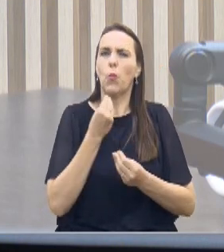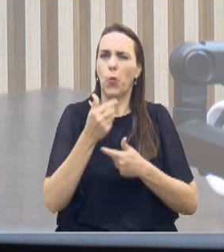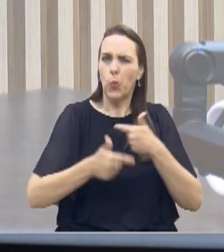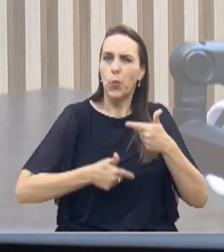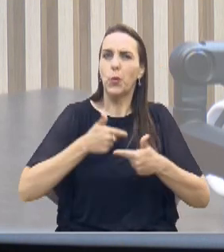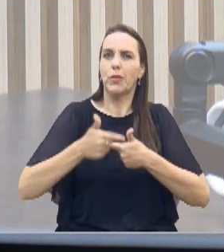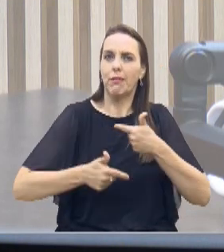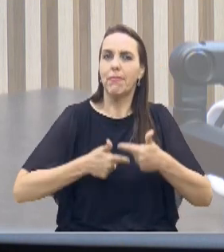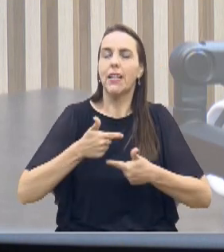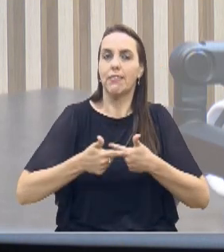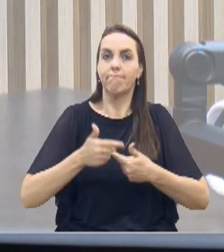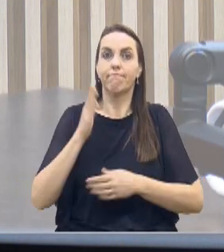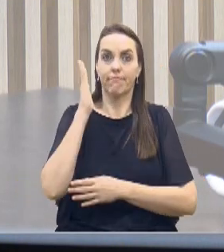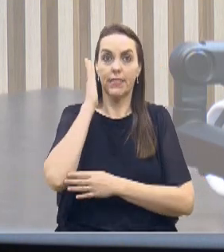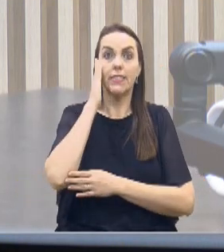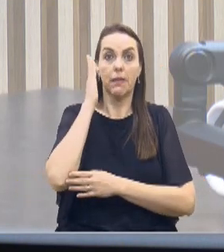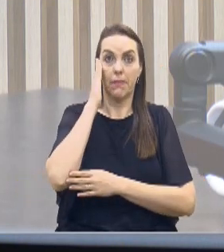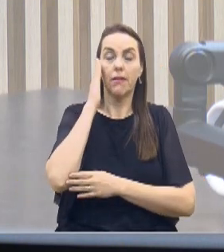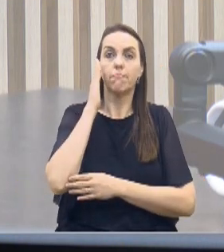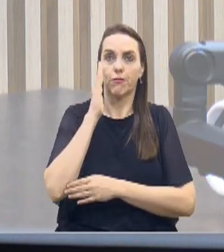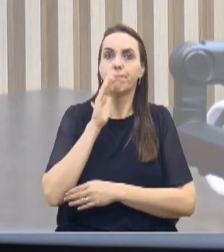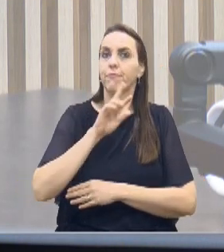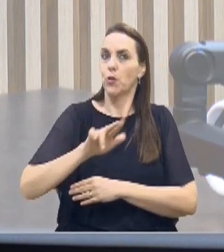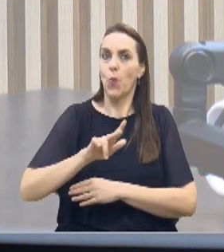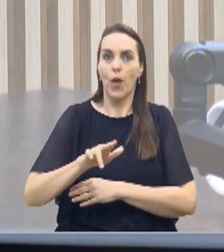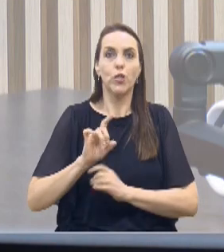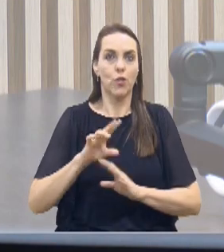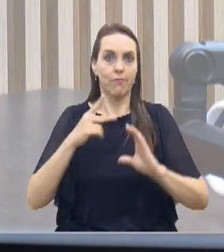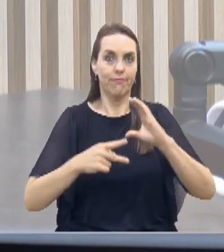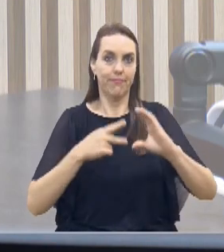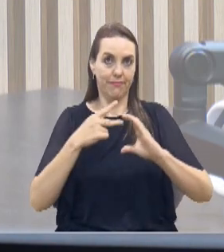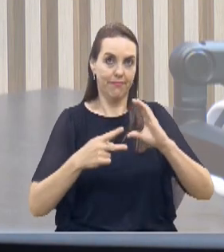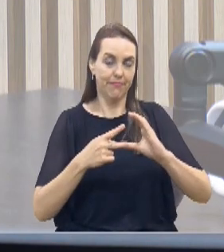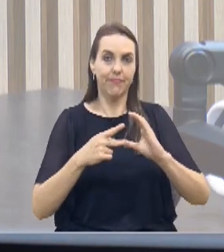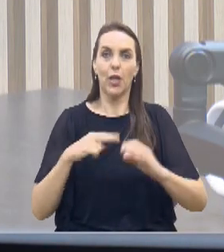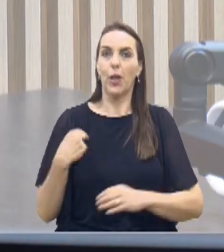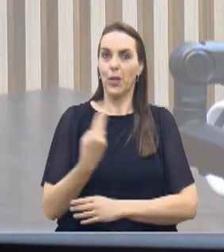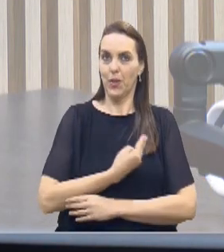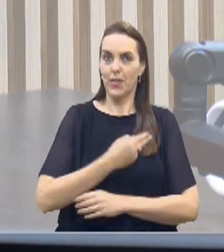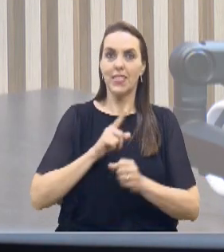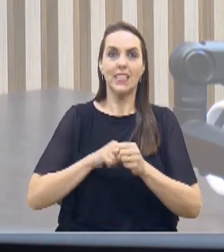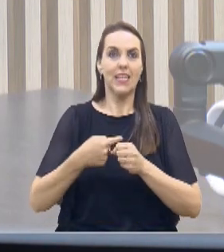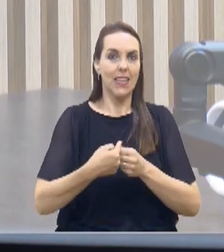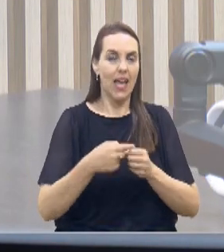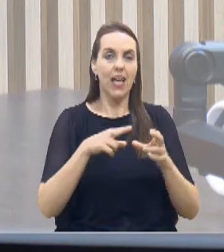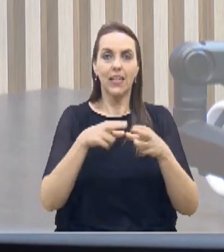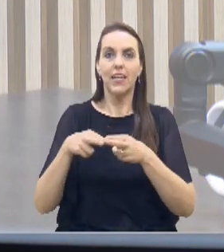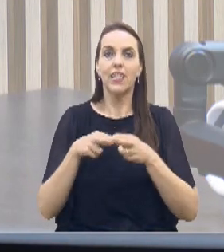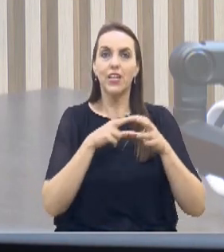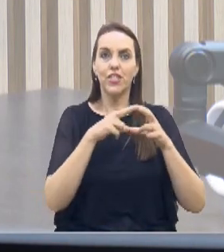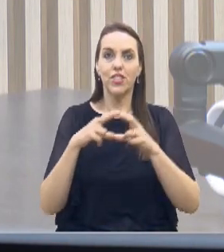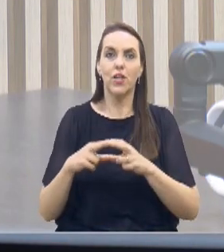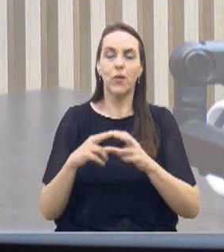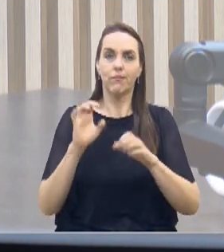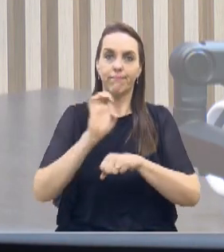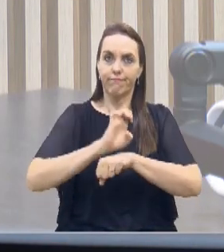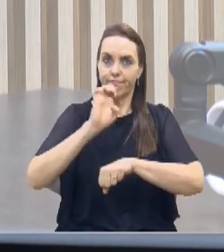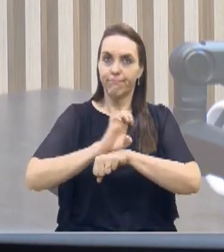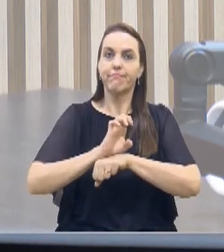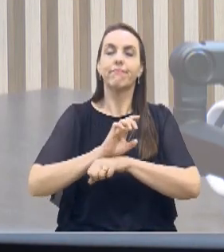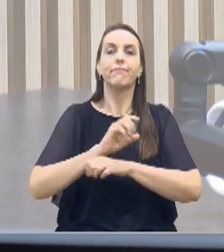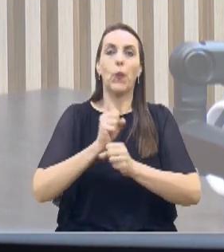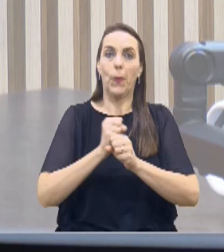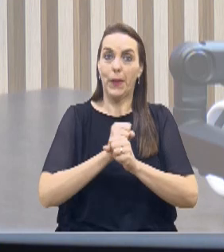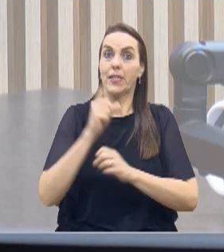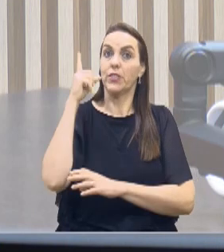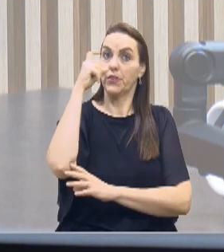A gente sabe, e isso não é apenas da Câmara, mas a nossa cidade, a nossa região, o nosso estado, foi um ano muito difícil, né?